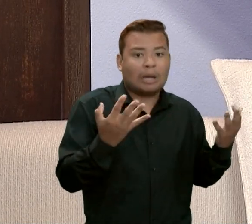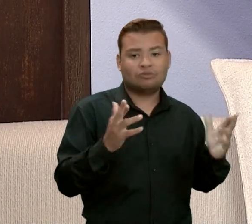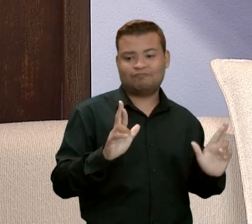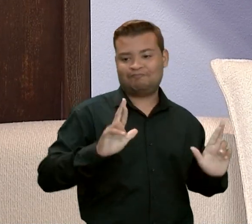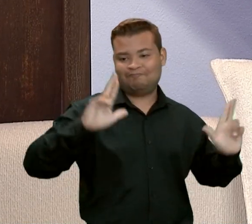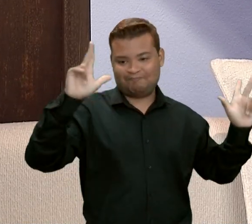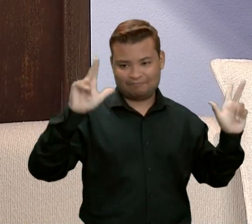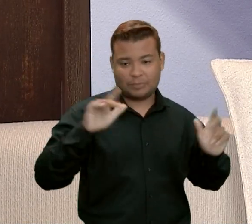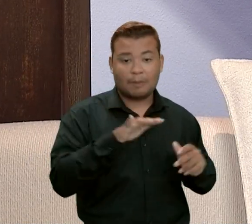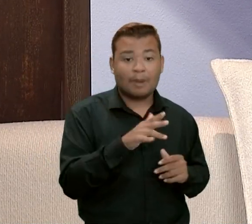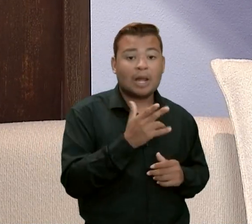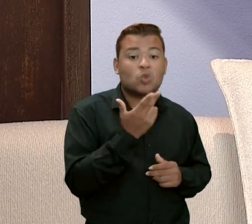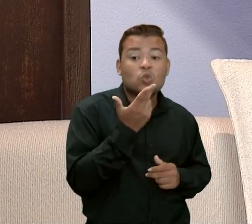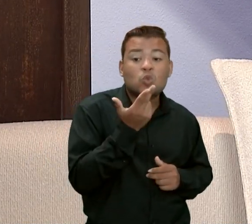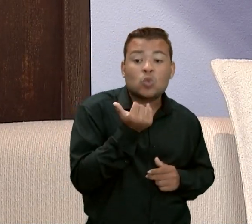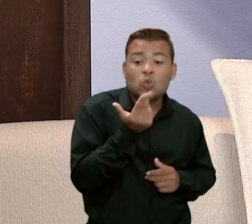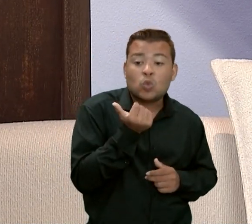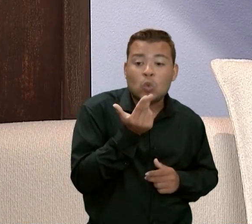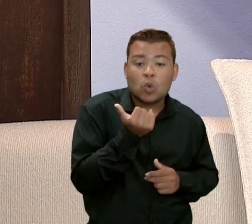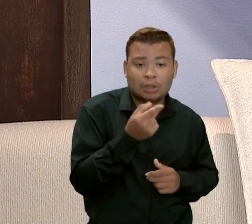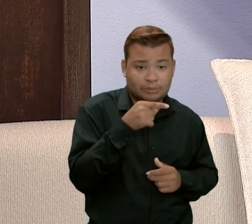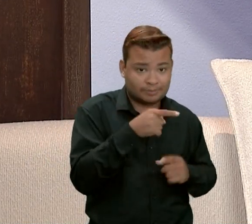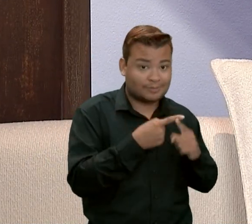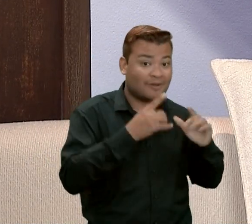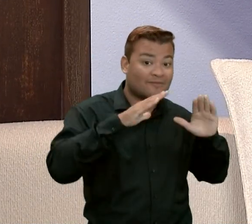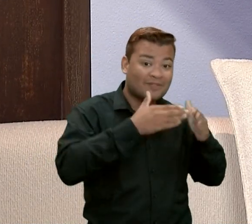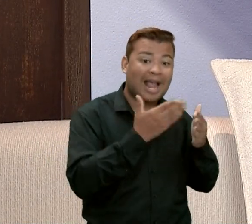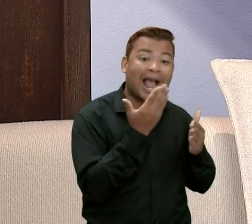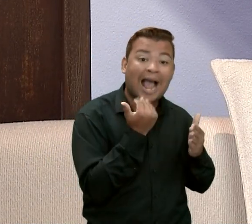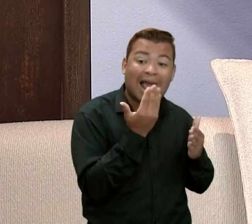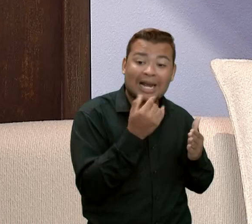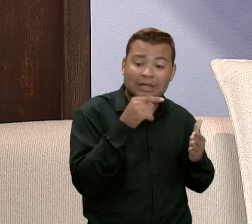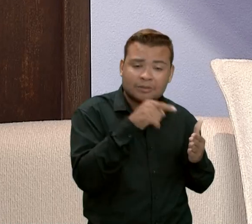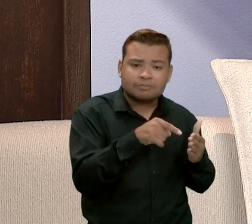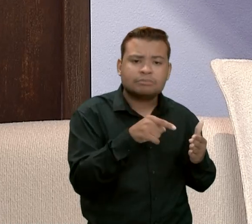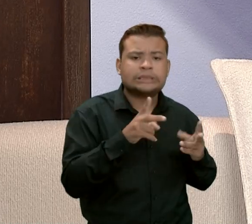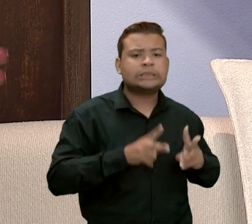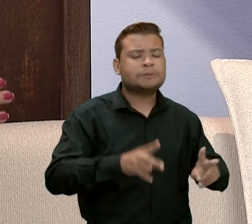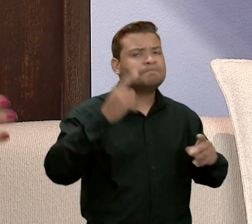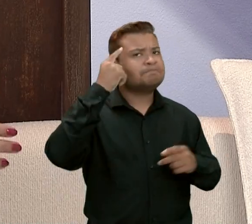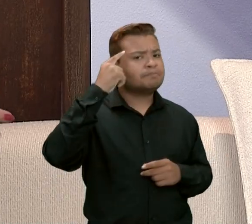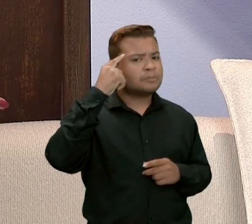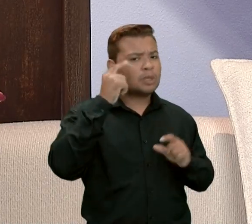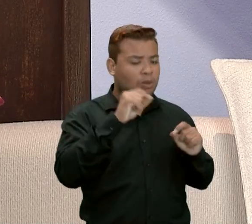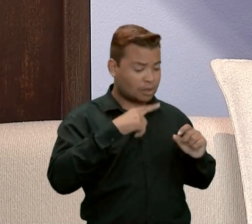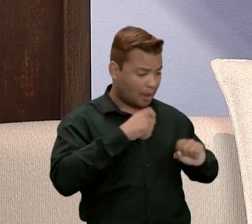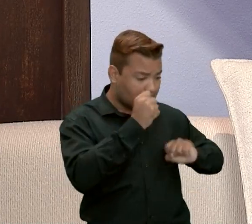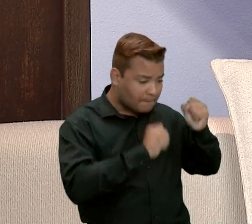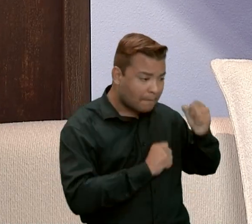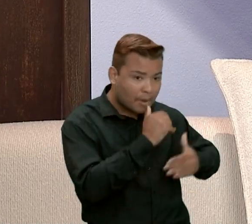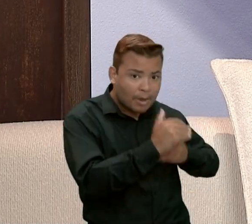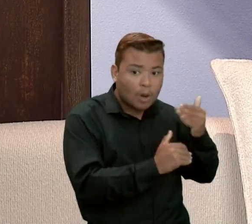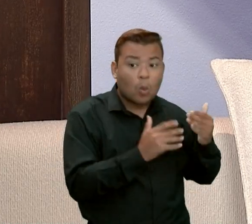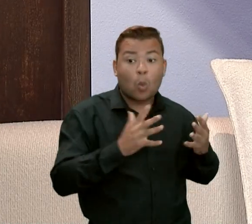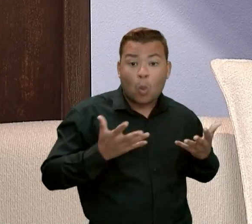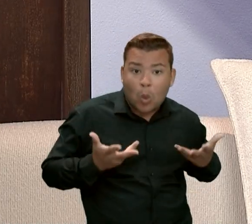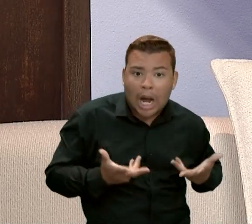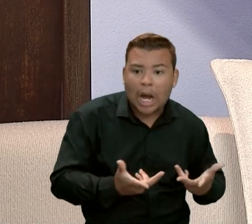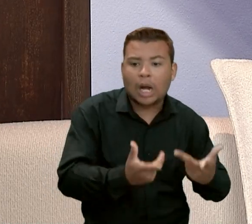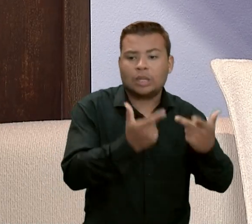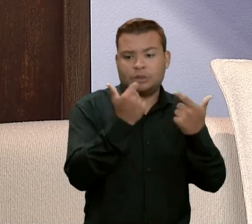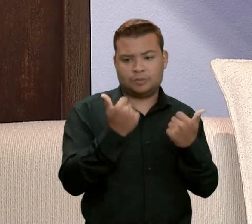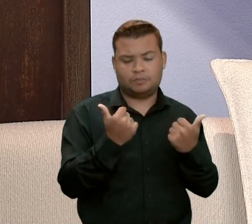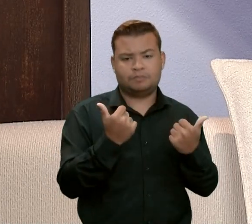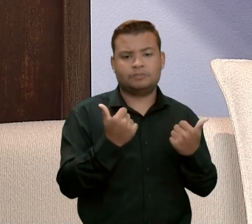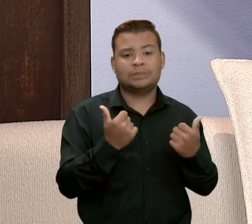vista nutricional, já que a gente está falando de um alimento, e a gente tem que sempre pensar, vamos processar com qualidade, mas vamos entregar